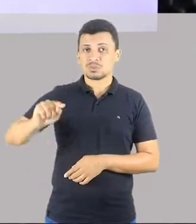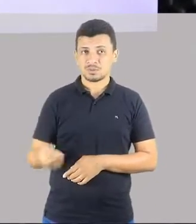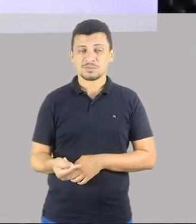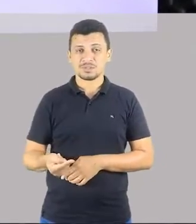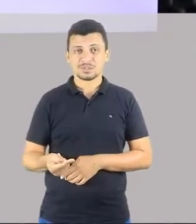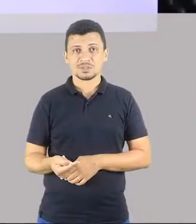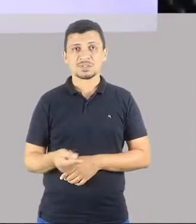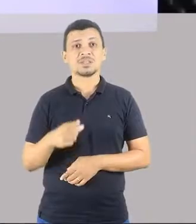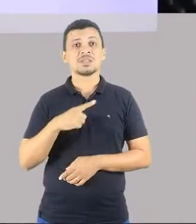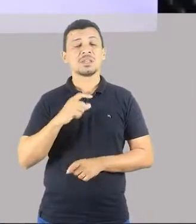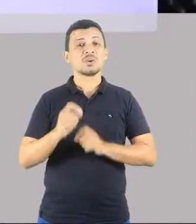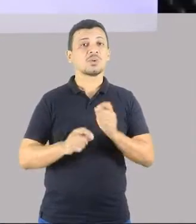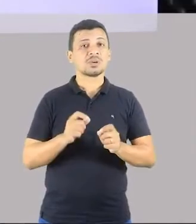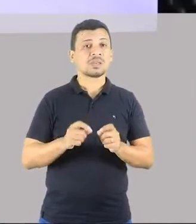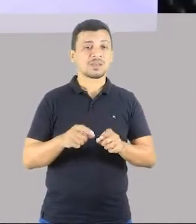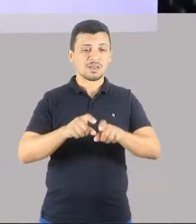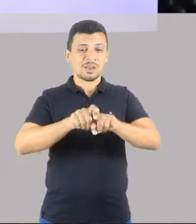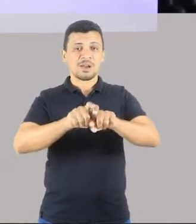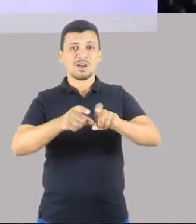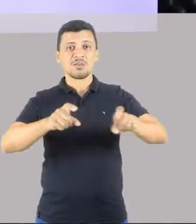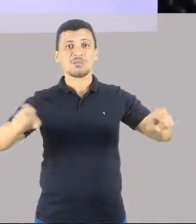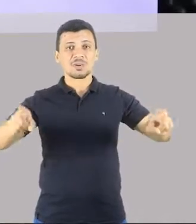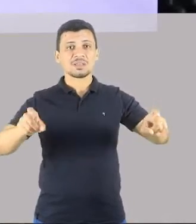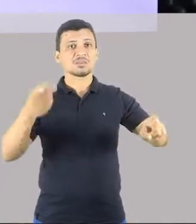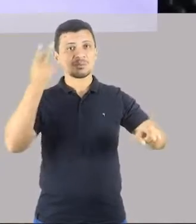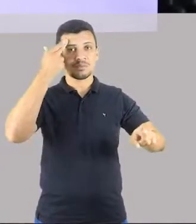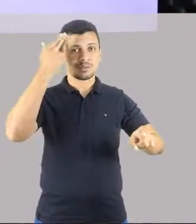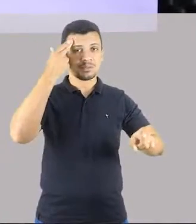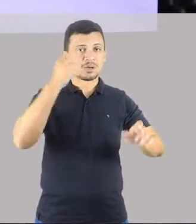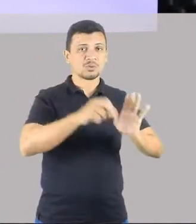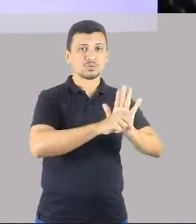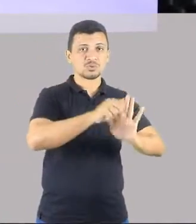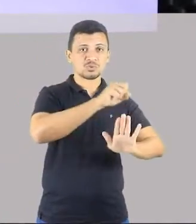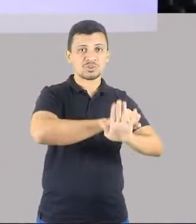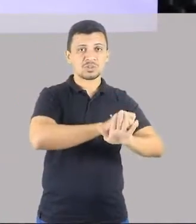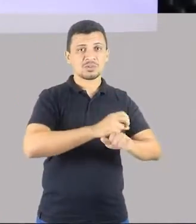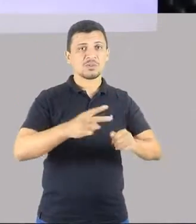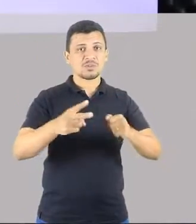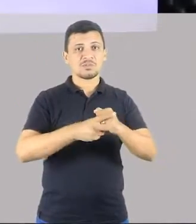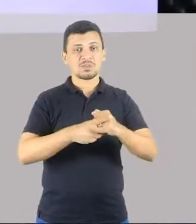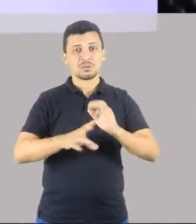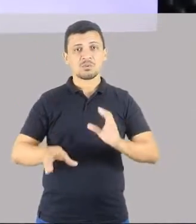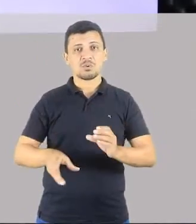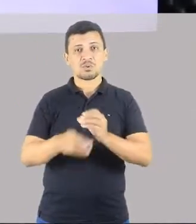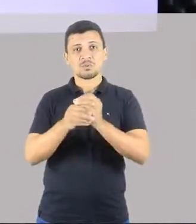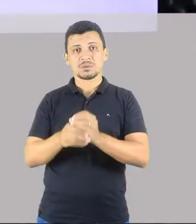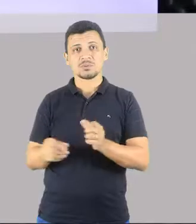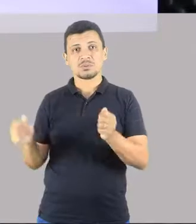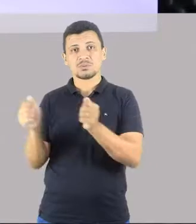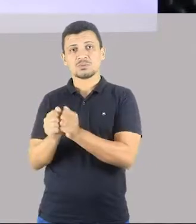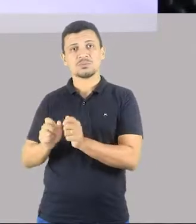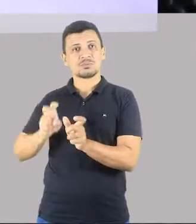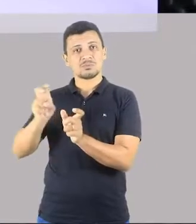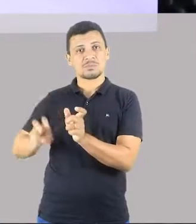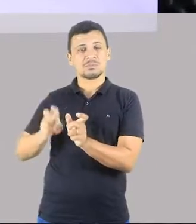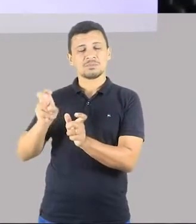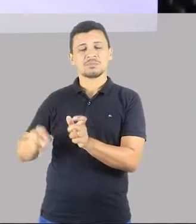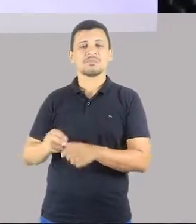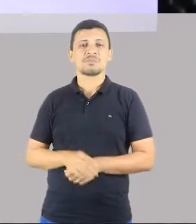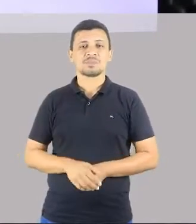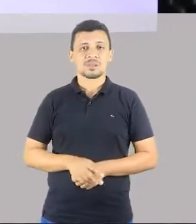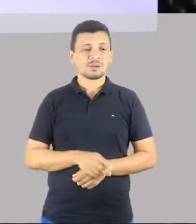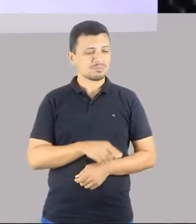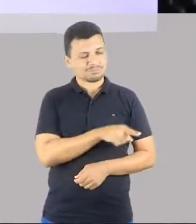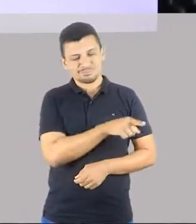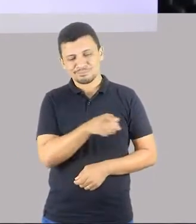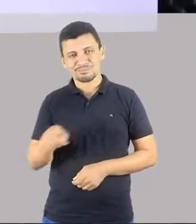manter aquela ordem direta da oração. Sujeito, verbo, complemento e adjuntos adverbiais. Se eu mantenho